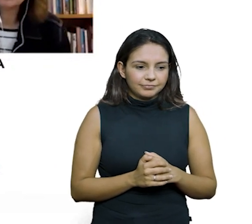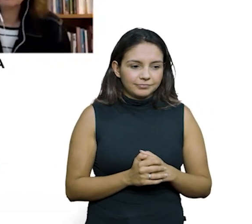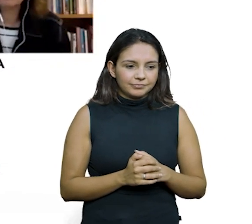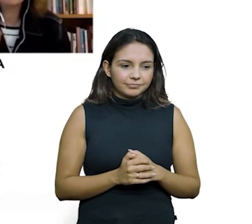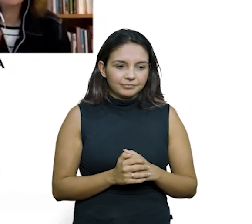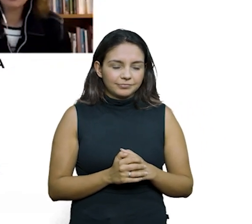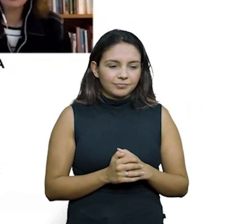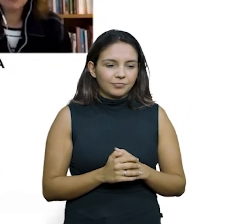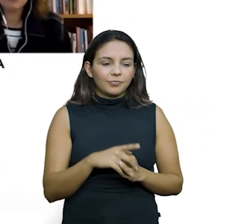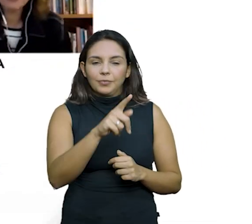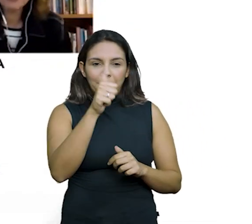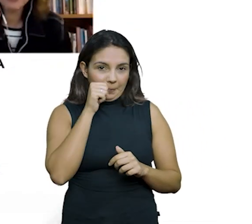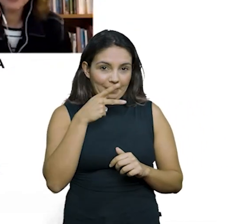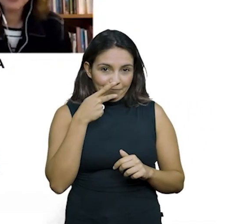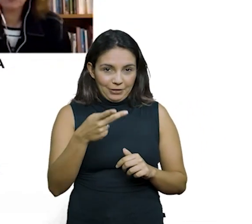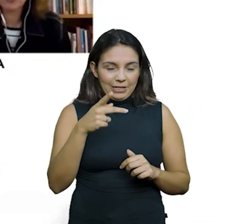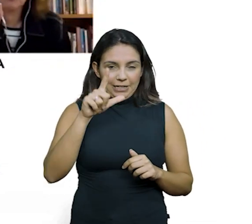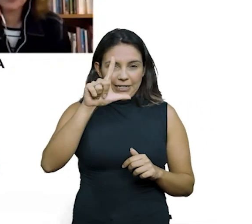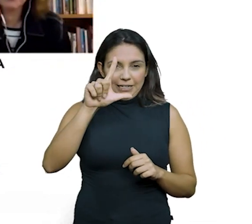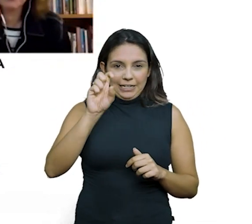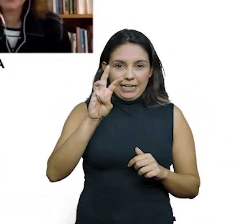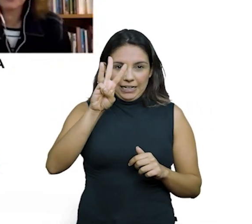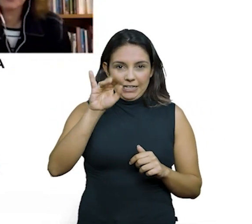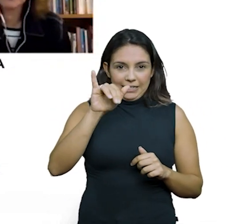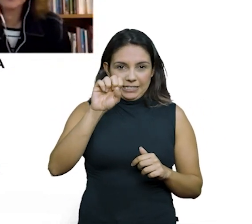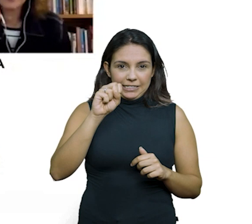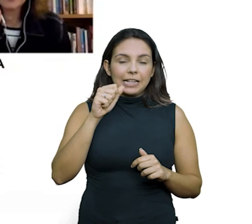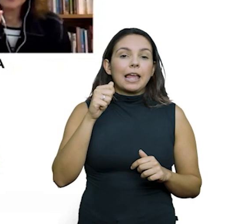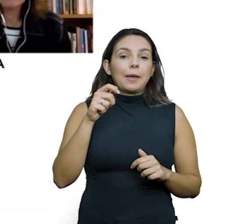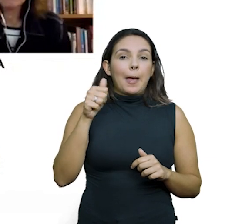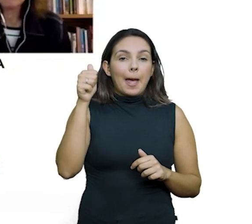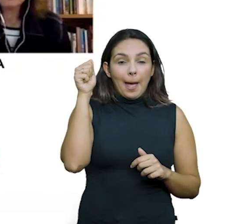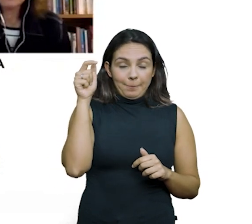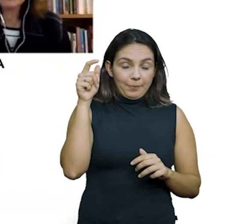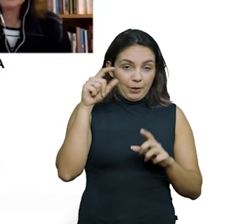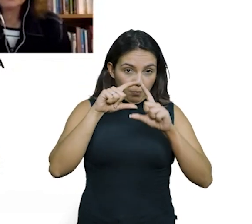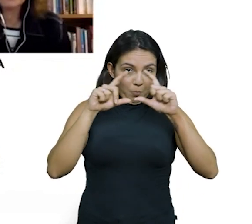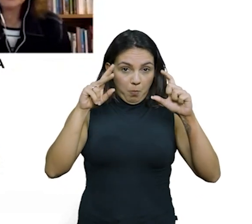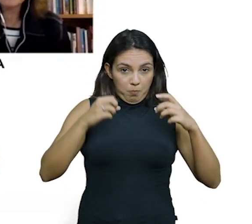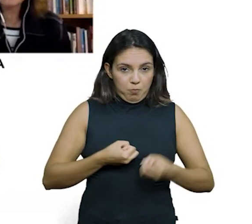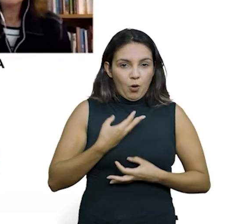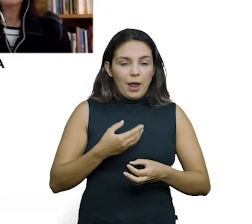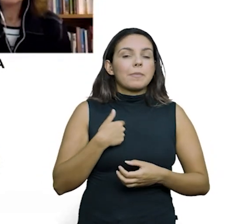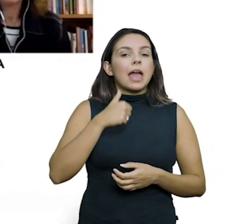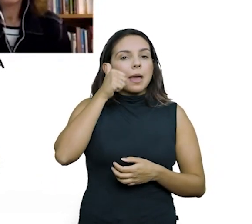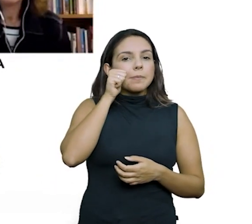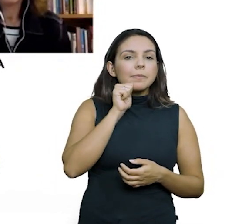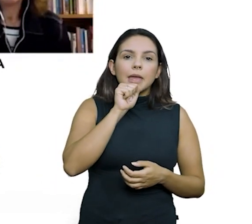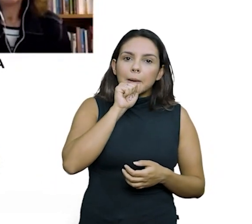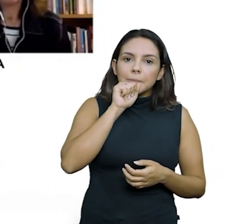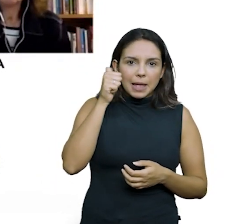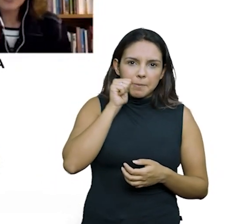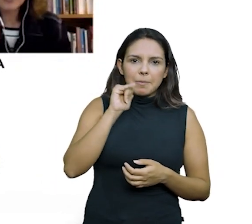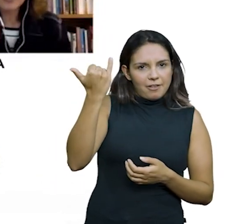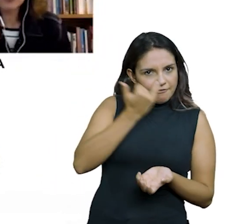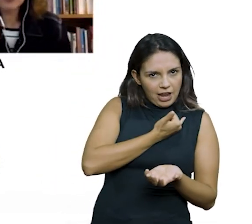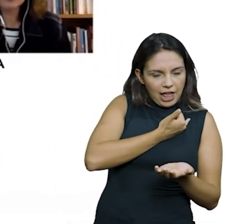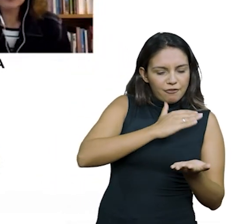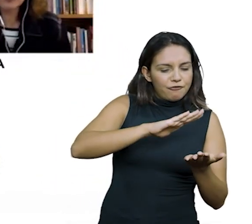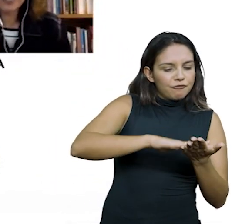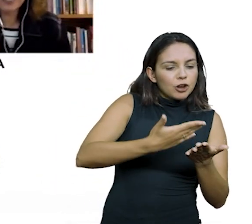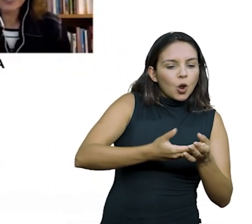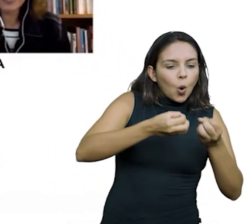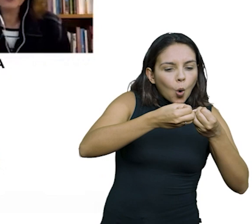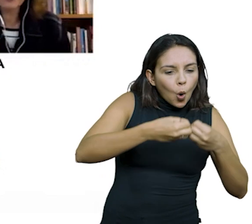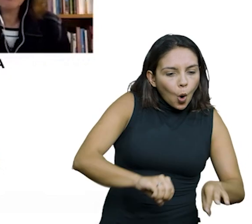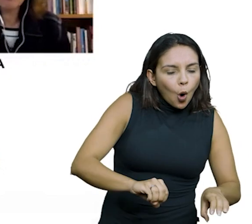coisinha do Leminski, né? Um poeminha que ele falava. Minha mãe dizia: frita ovo, ferve